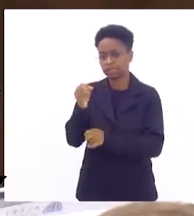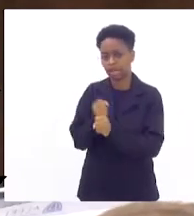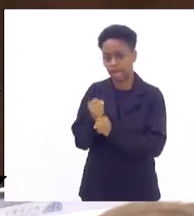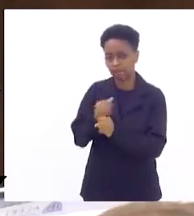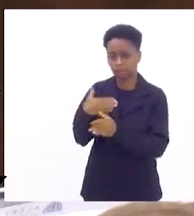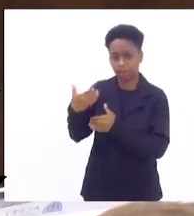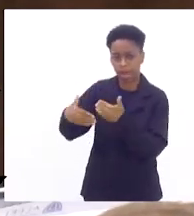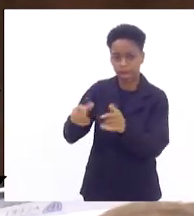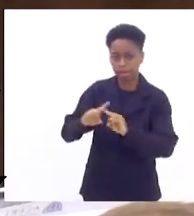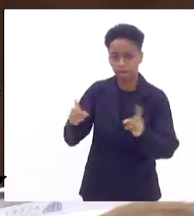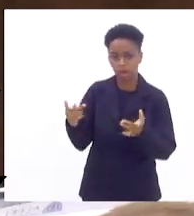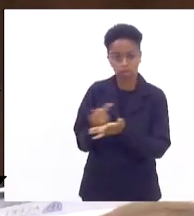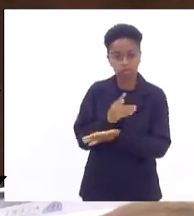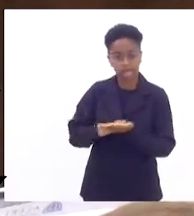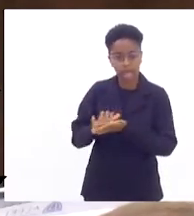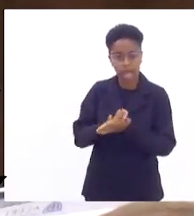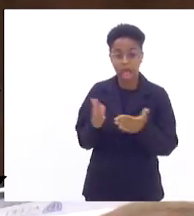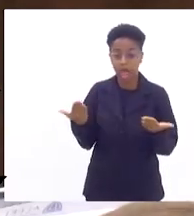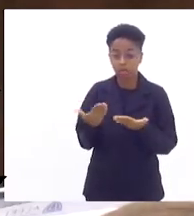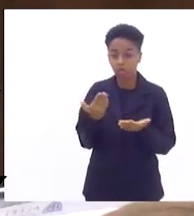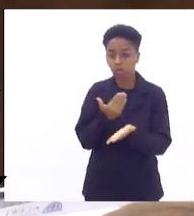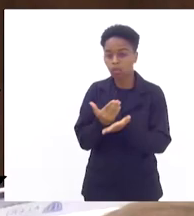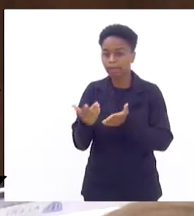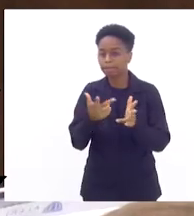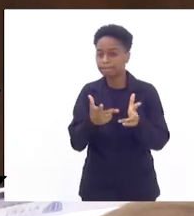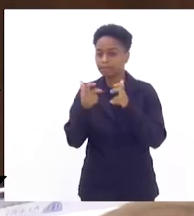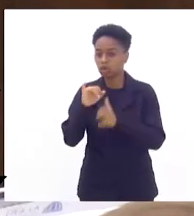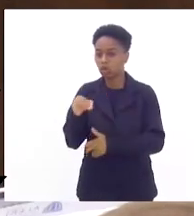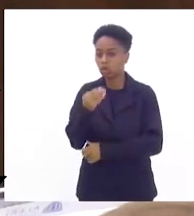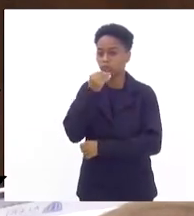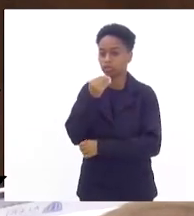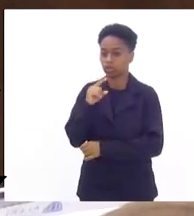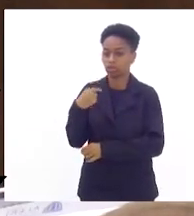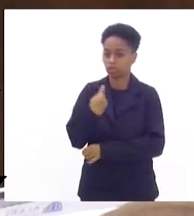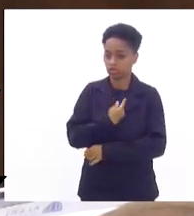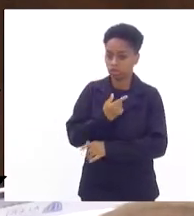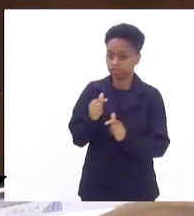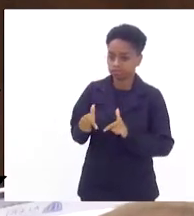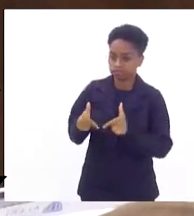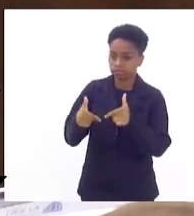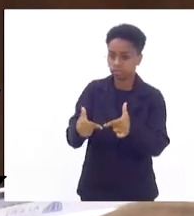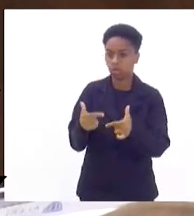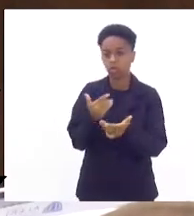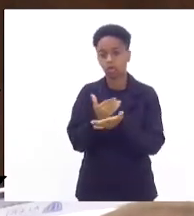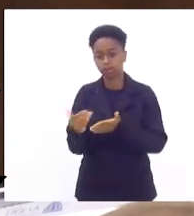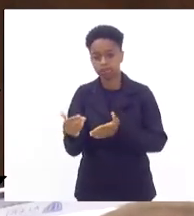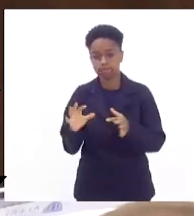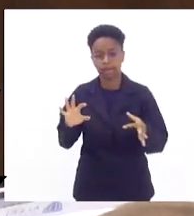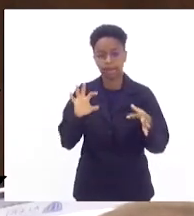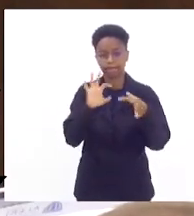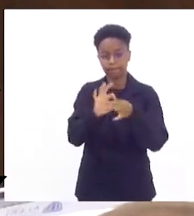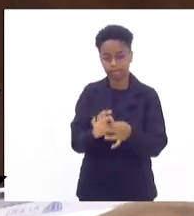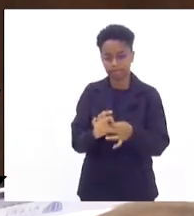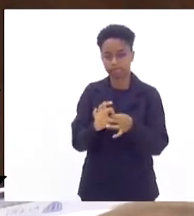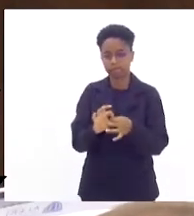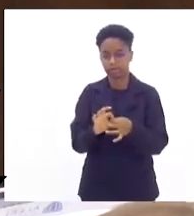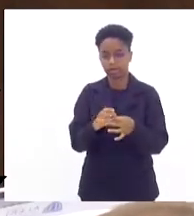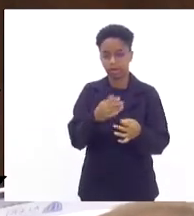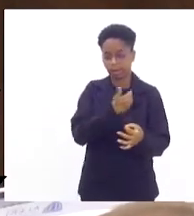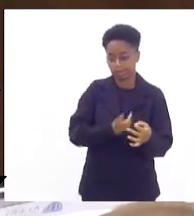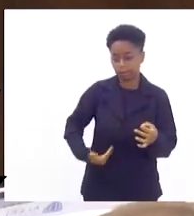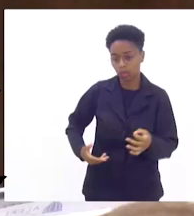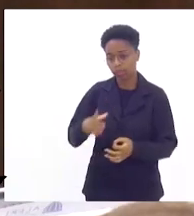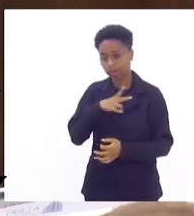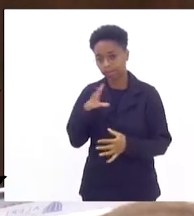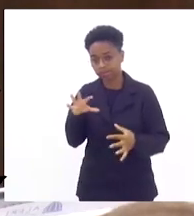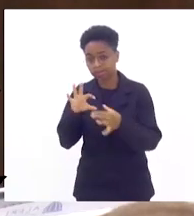nada, e agora a gente começa a ver uma oportunidade da gente começar a fazer as parcerias públicos-privadas. É